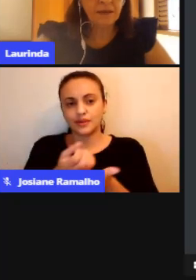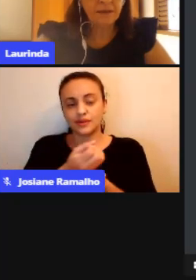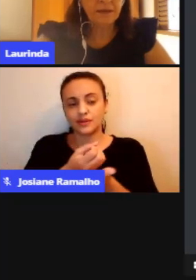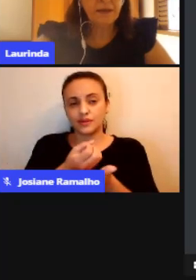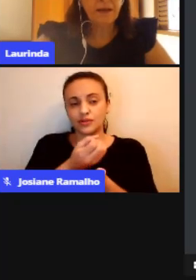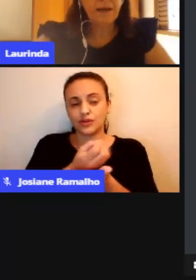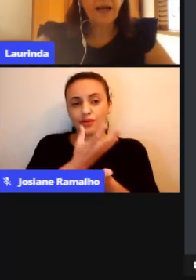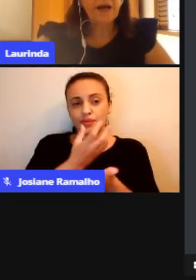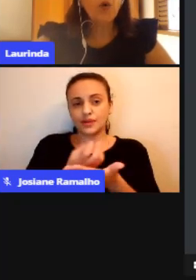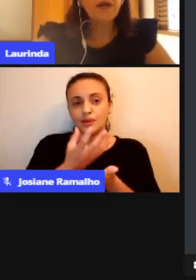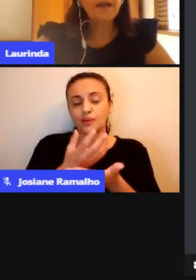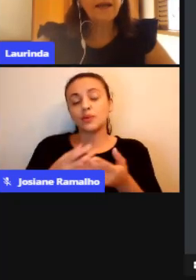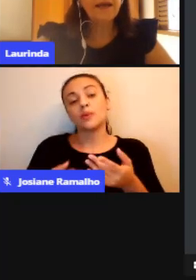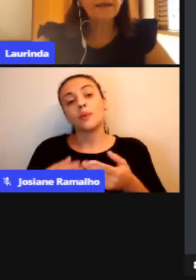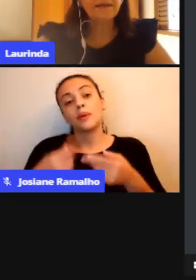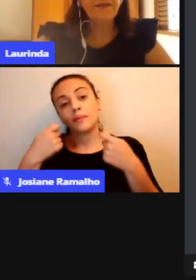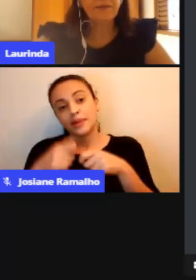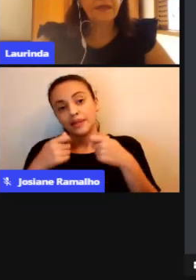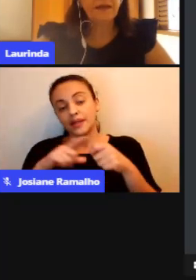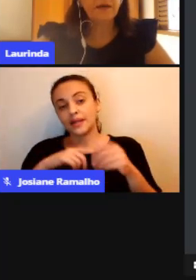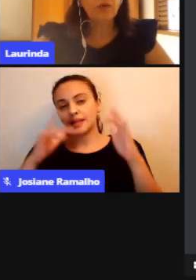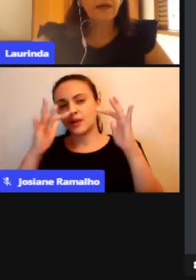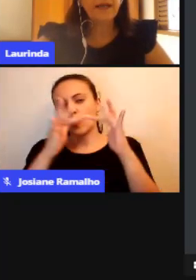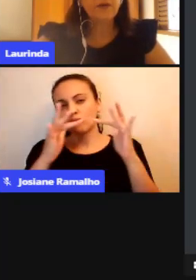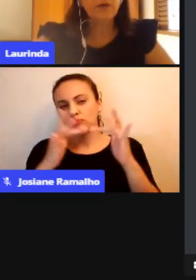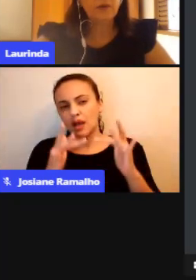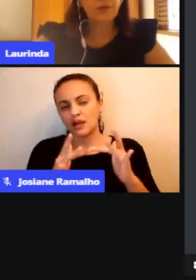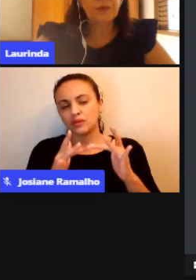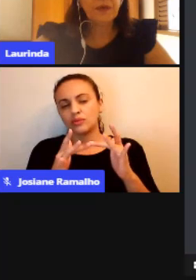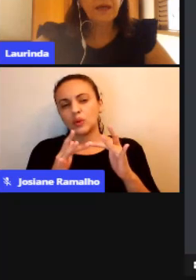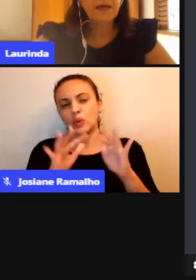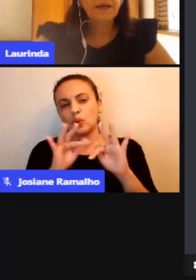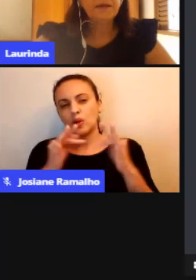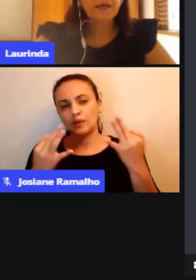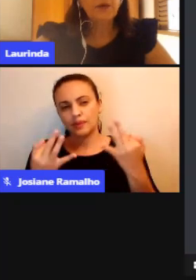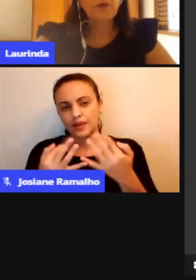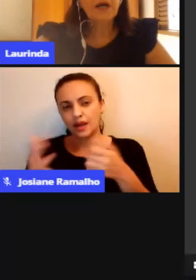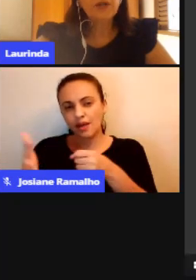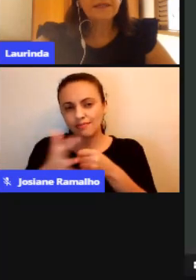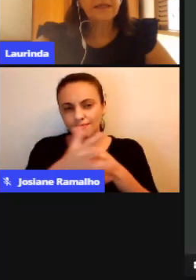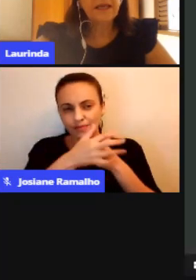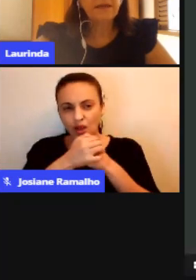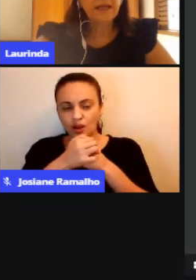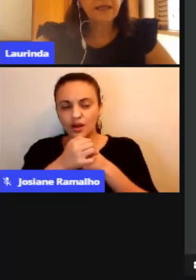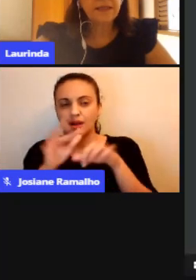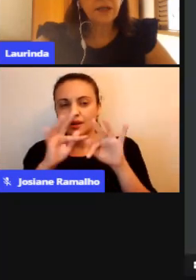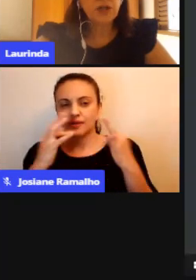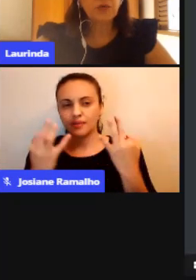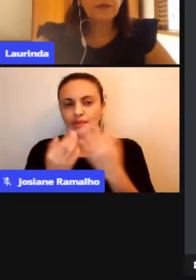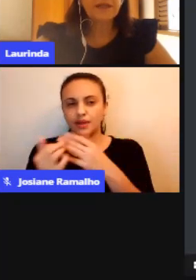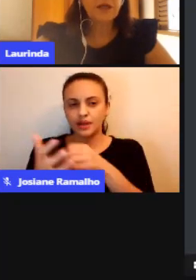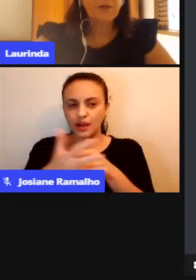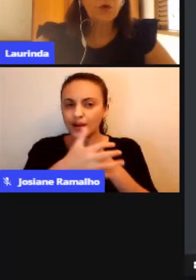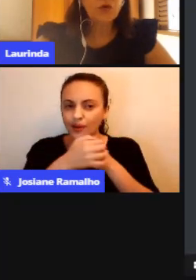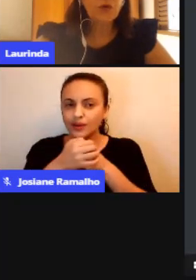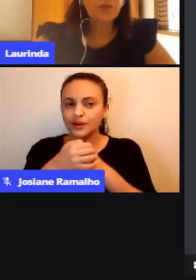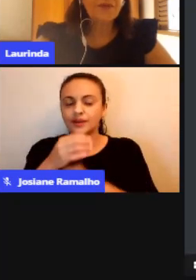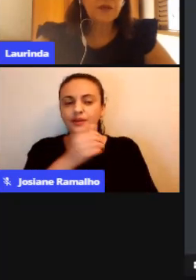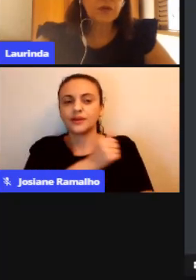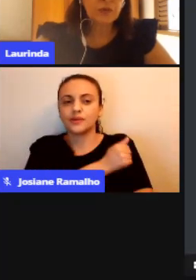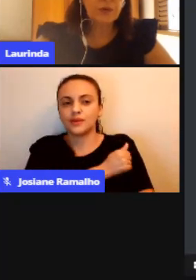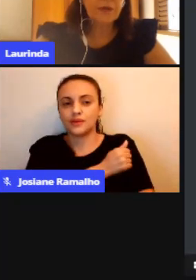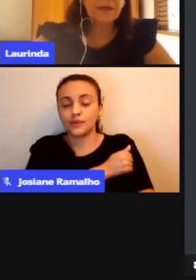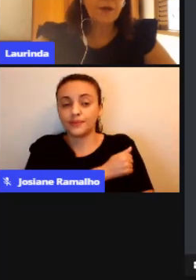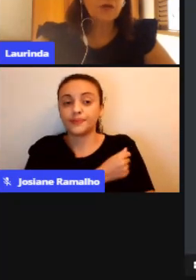a família, né? Acolher essa família, acolher o aluno. Então, eu acho assim interessante, eu gostaria muito